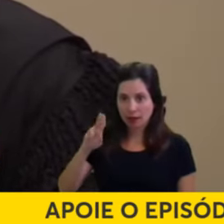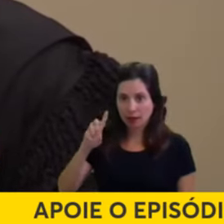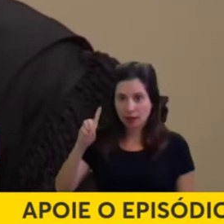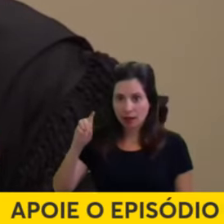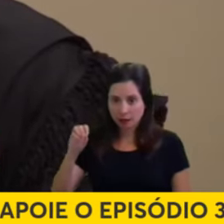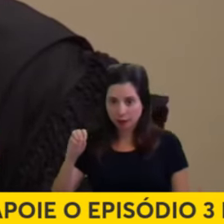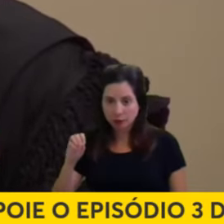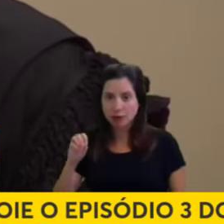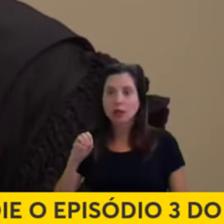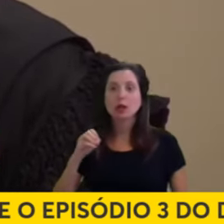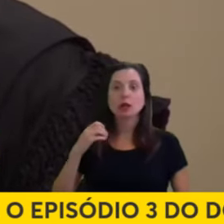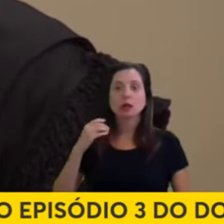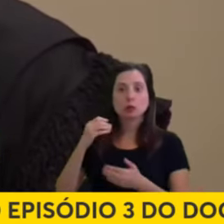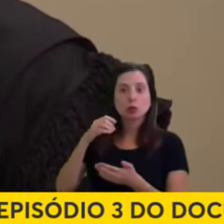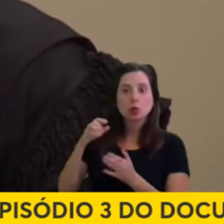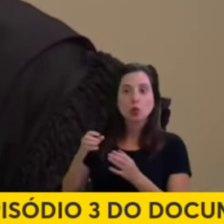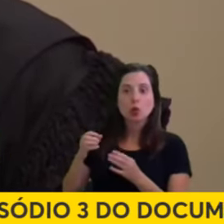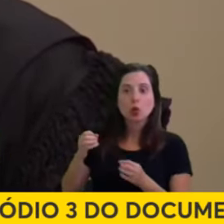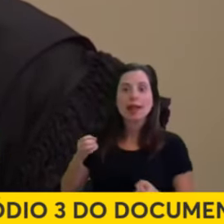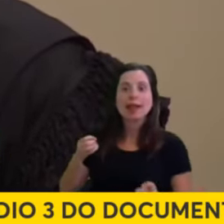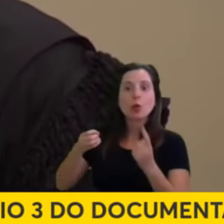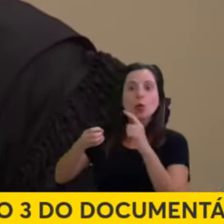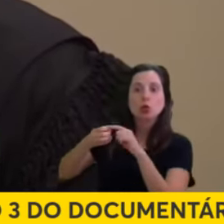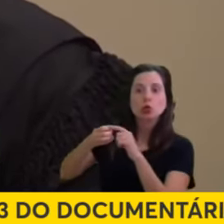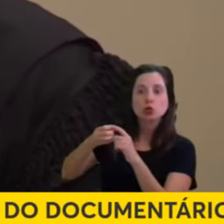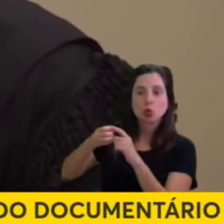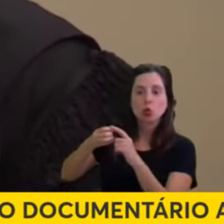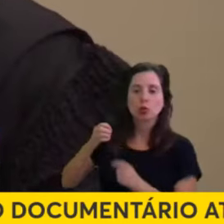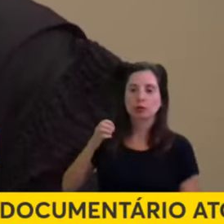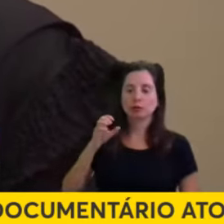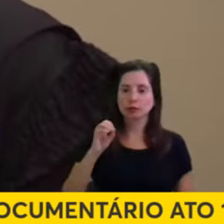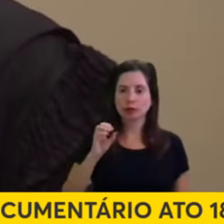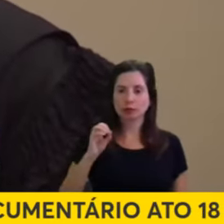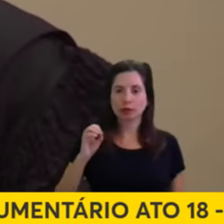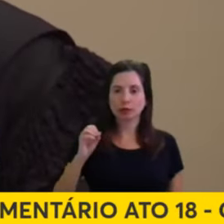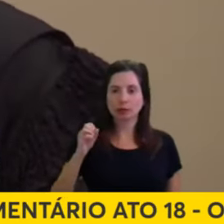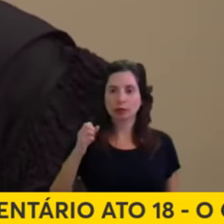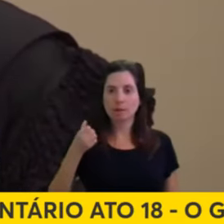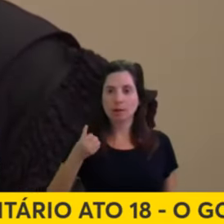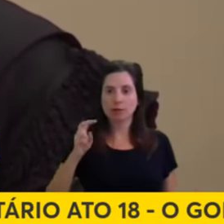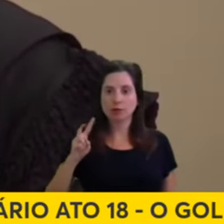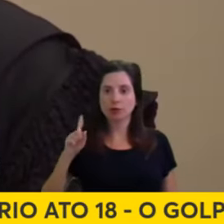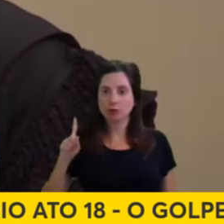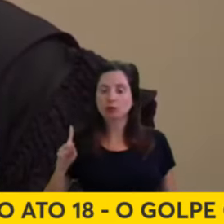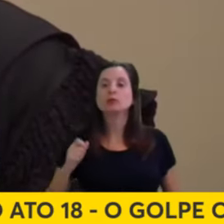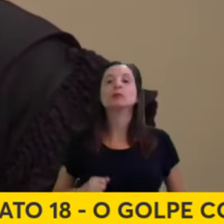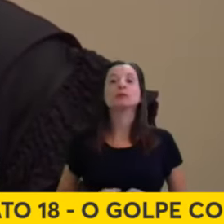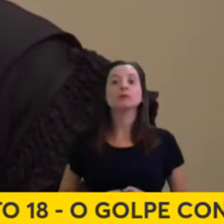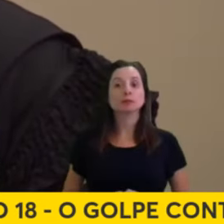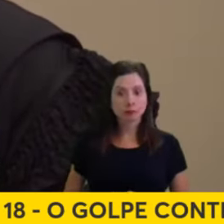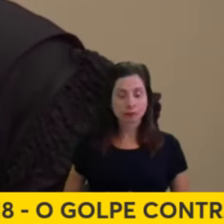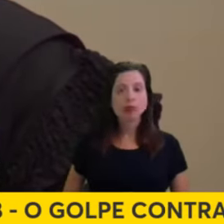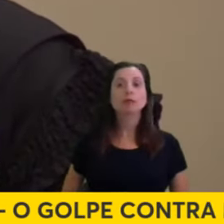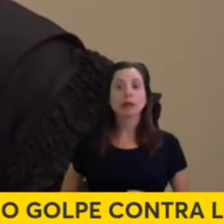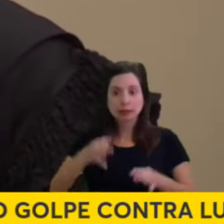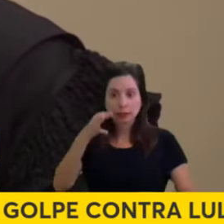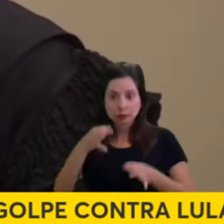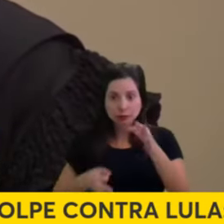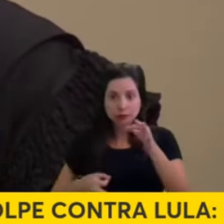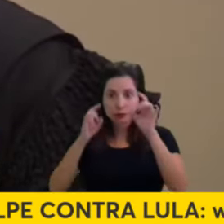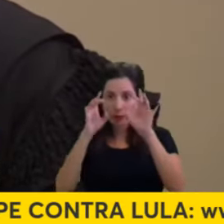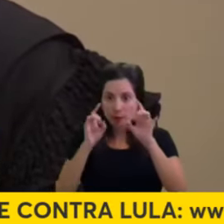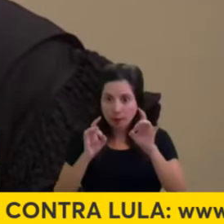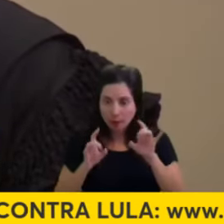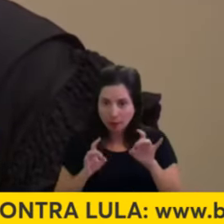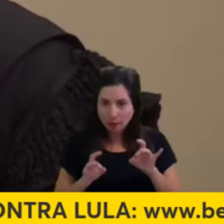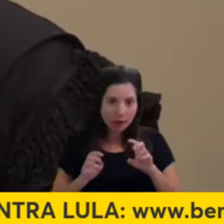0600 71 901 diz o ministro Essa justiça especializada tem por fundamento que em caso de dúvida razoável